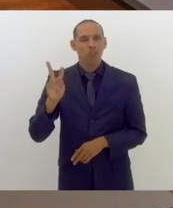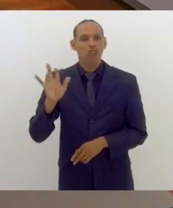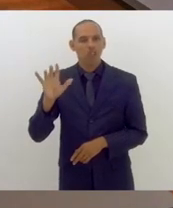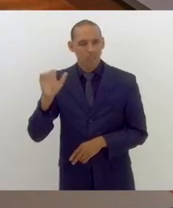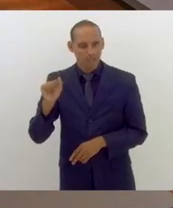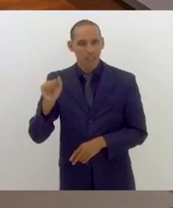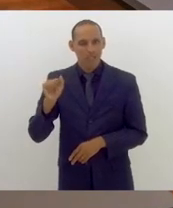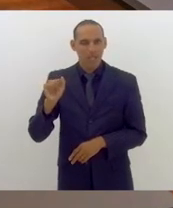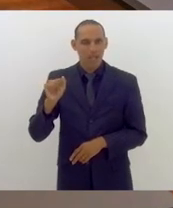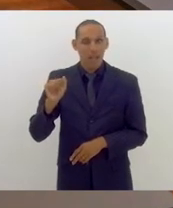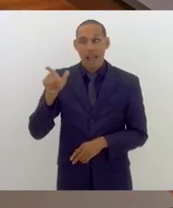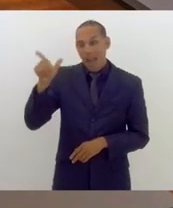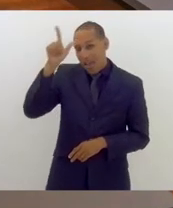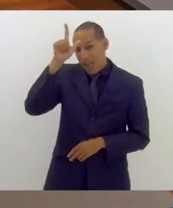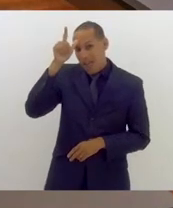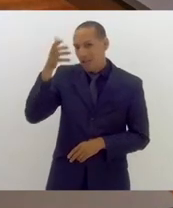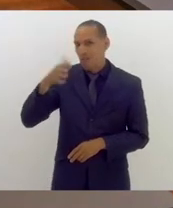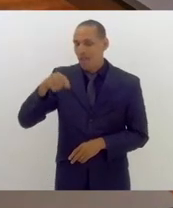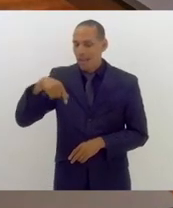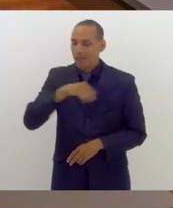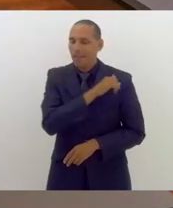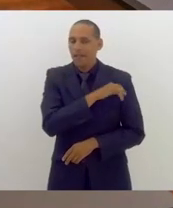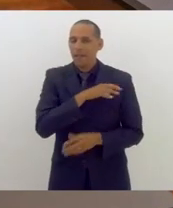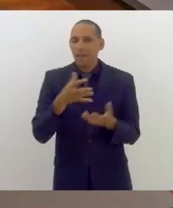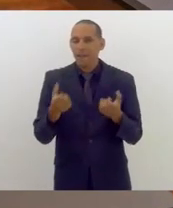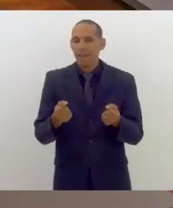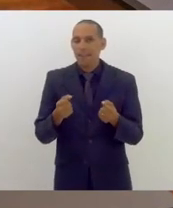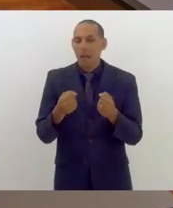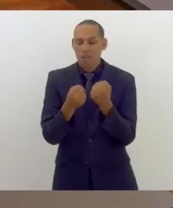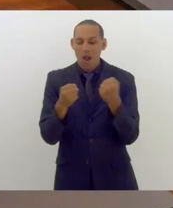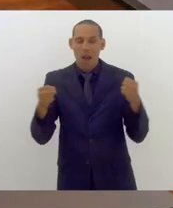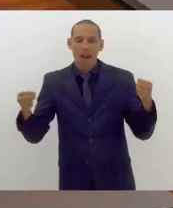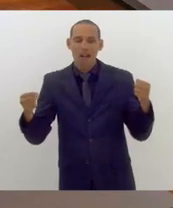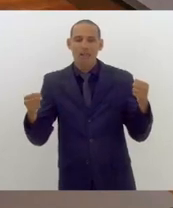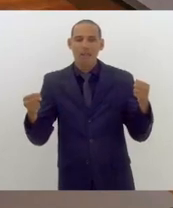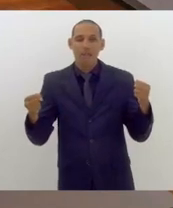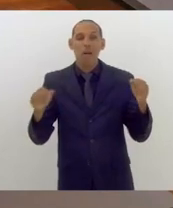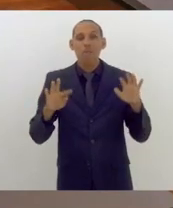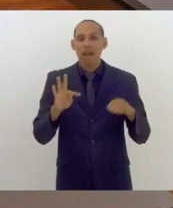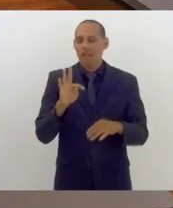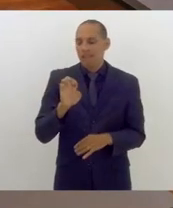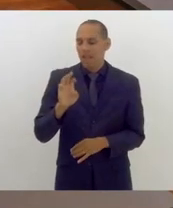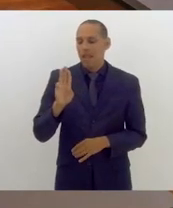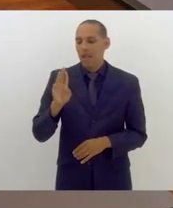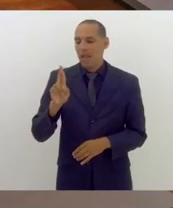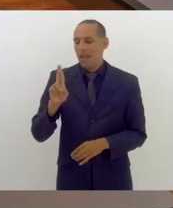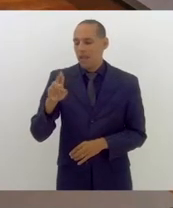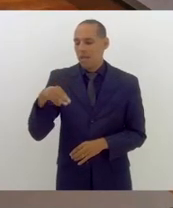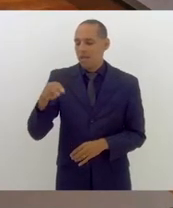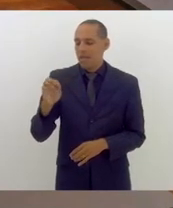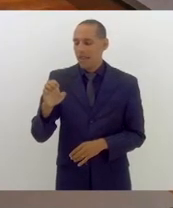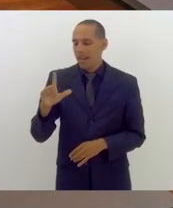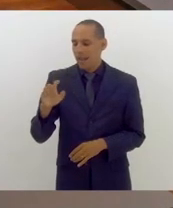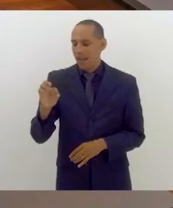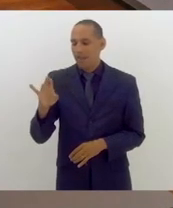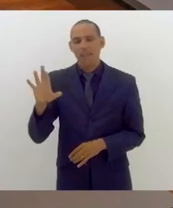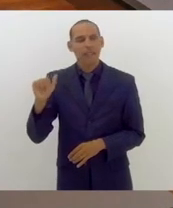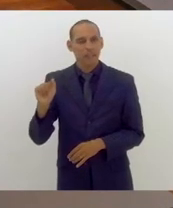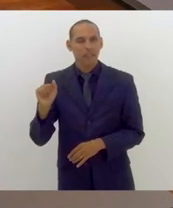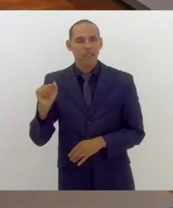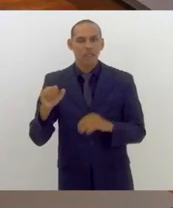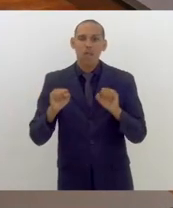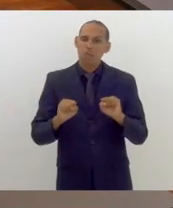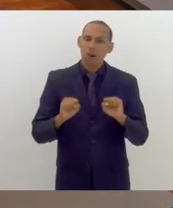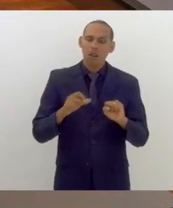reparar no Rio de Janeiro na questão dessas quatro termelétricas como são Torres Você pode você pode existir como também pode